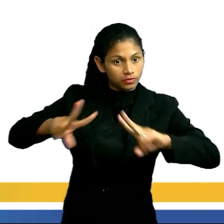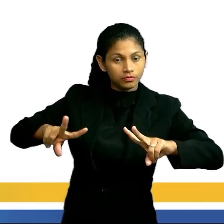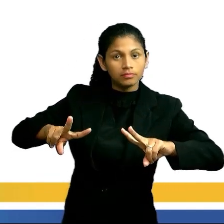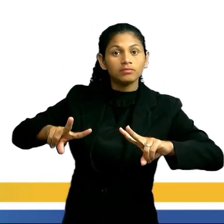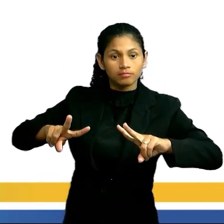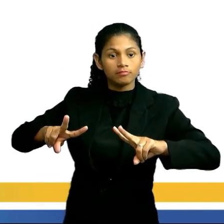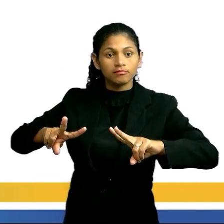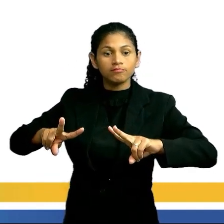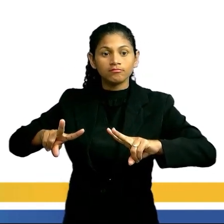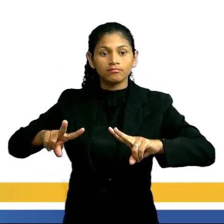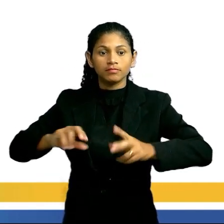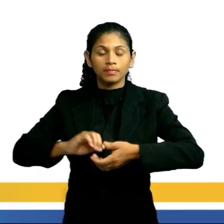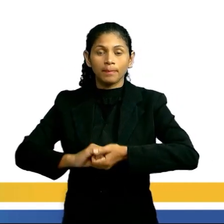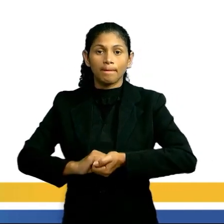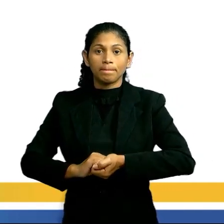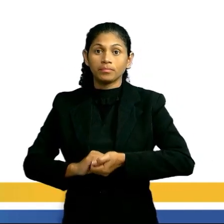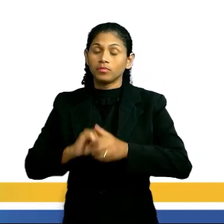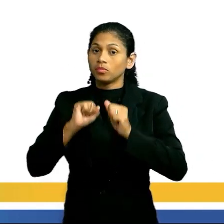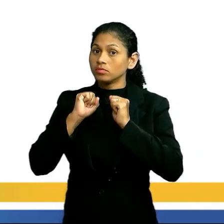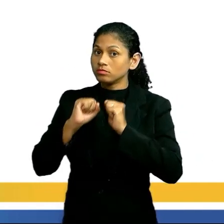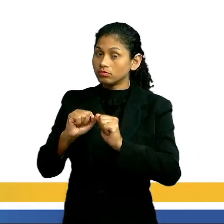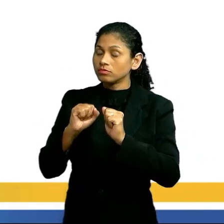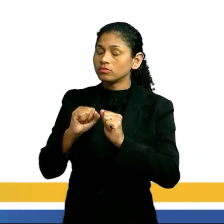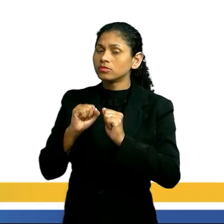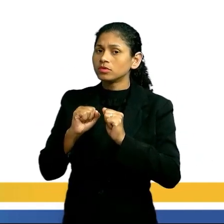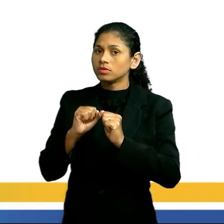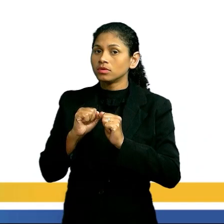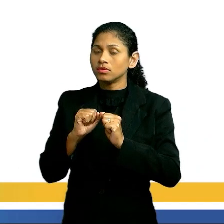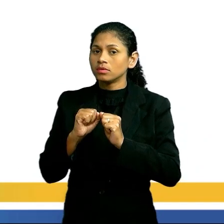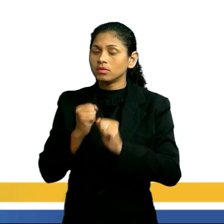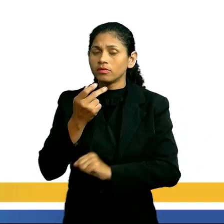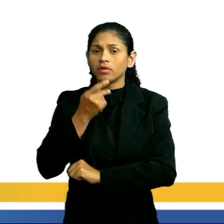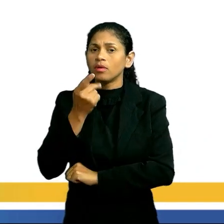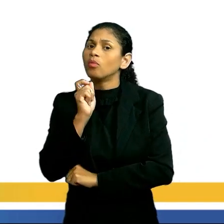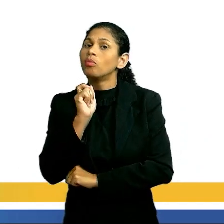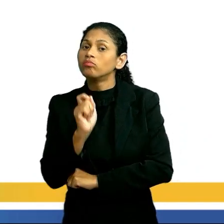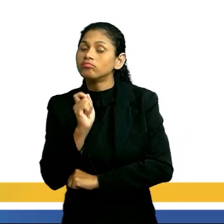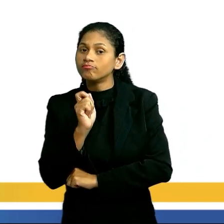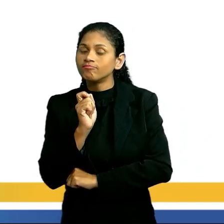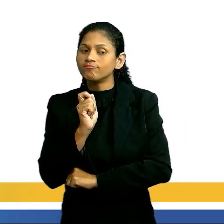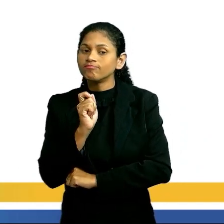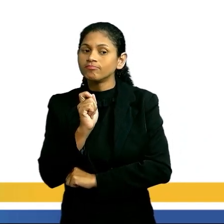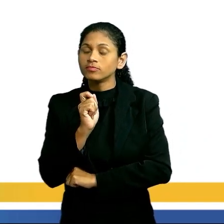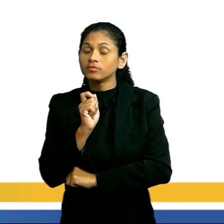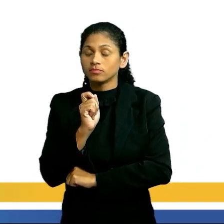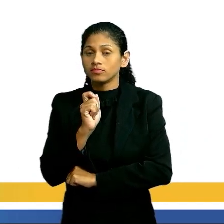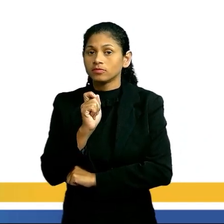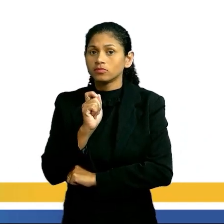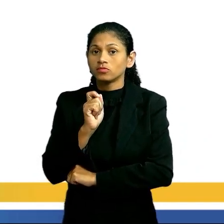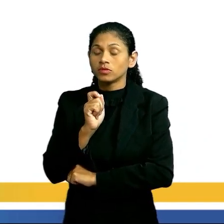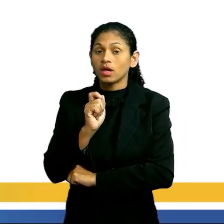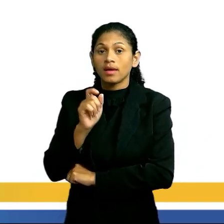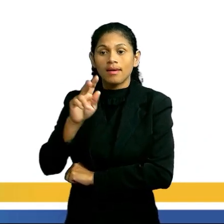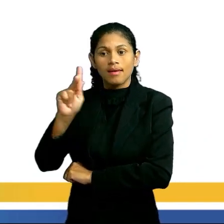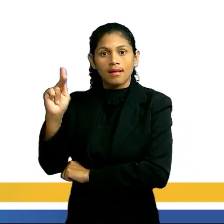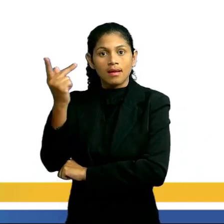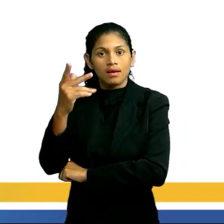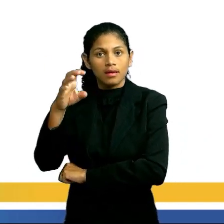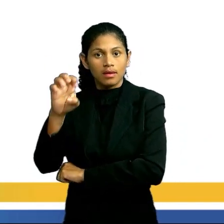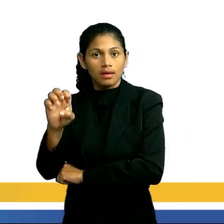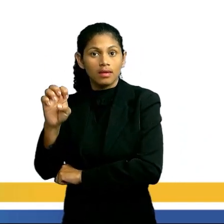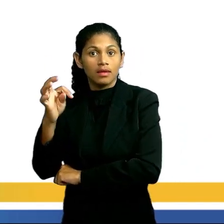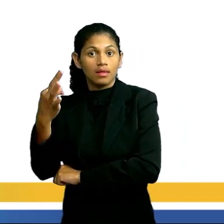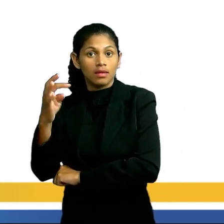podemos concluir que eles são heterozigotos. Eles serão azão, azinho